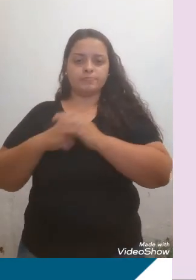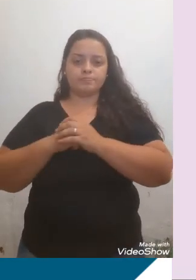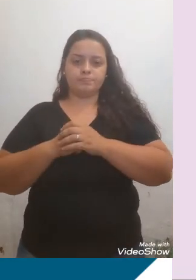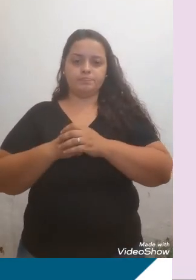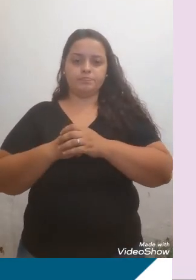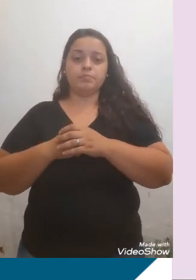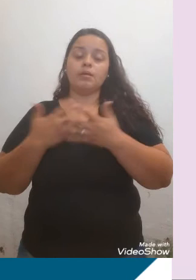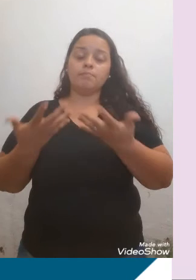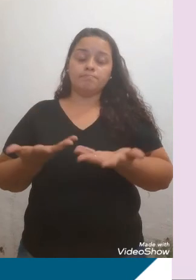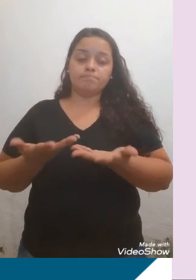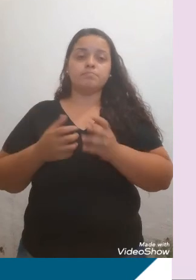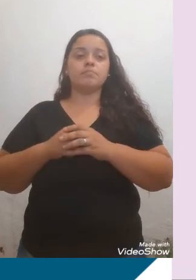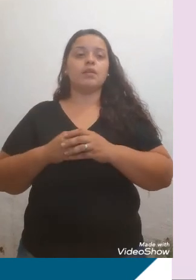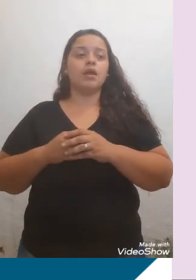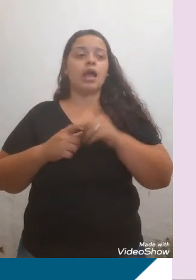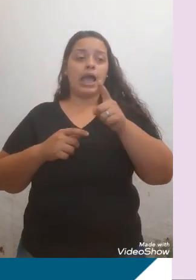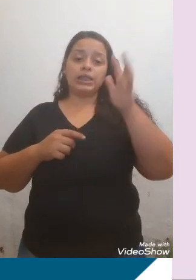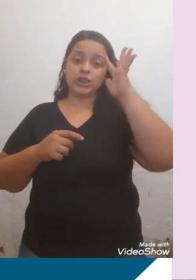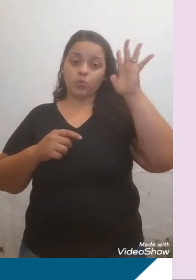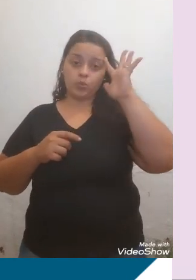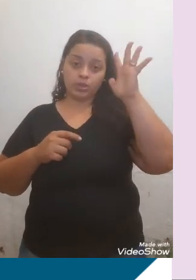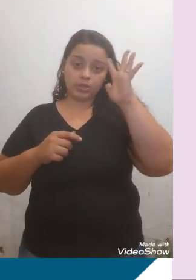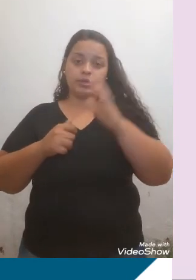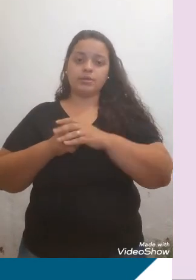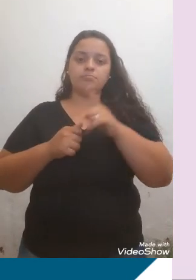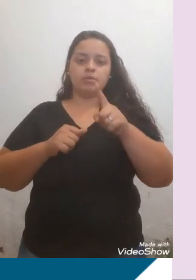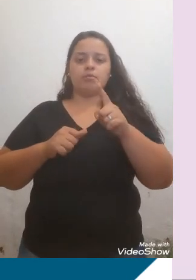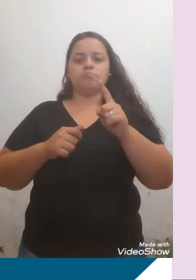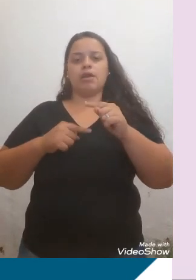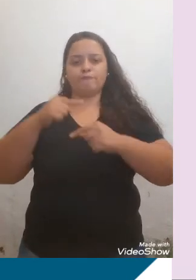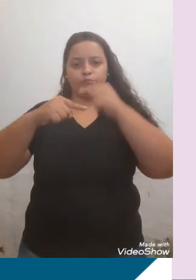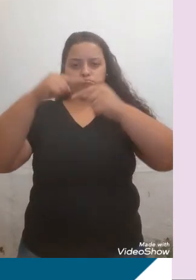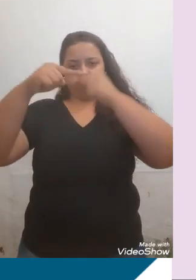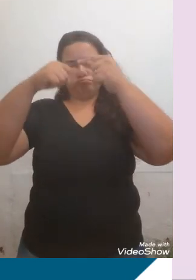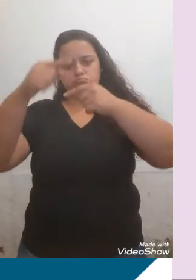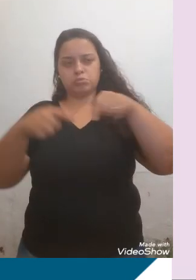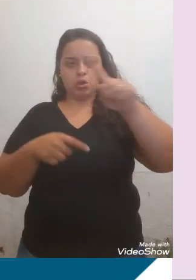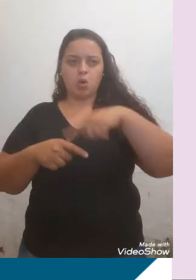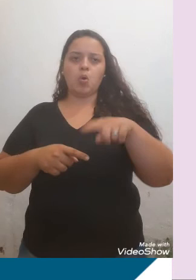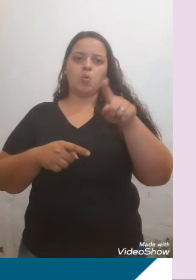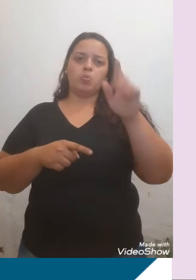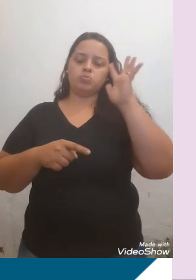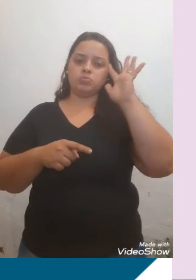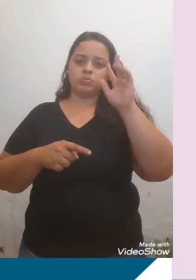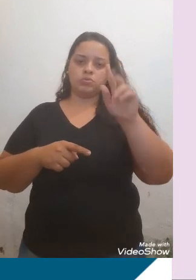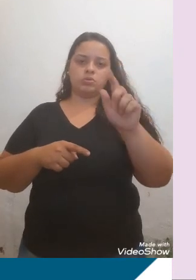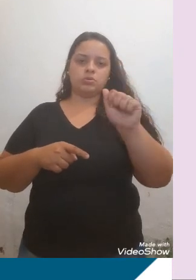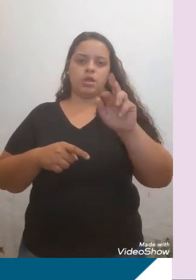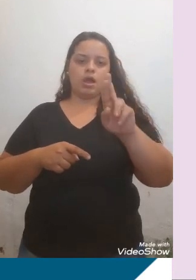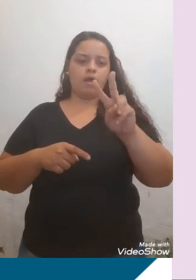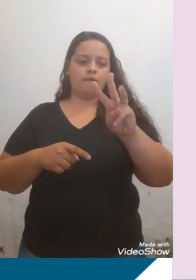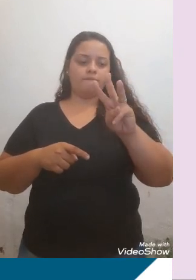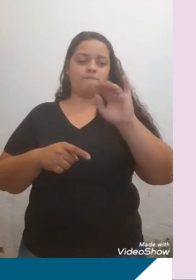viviam. Muito bem, essa teoria da evolução das espécies do Darwin, ela